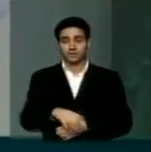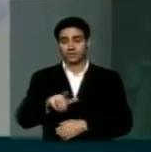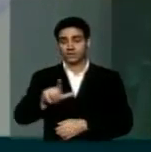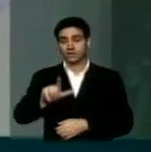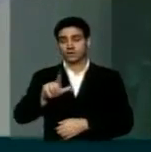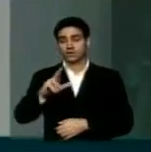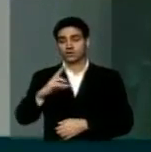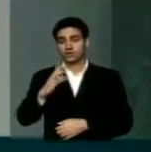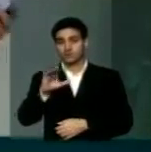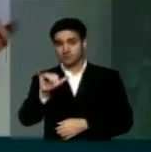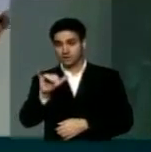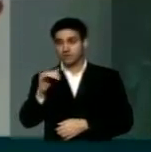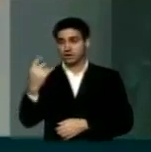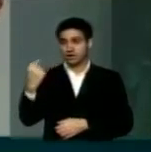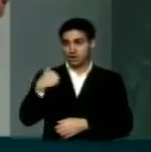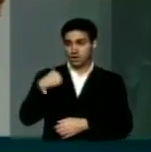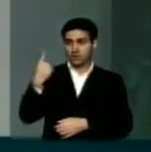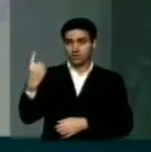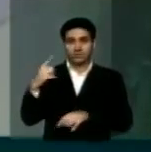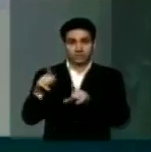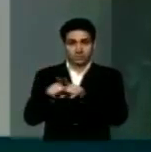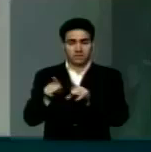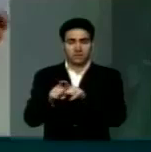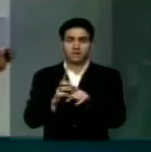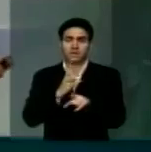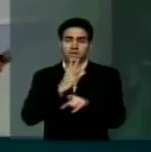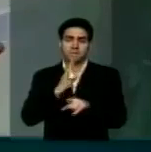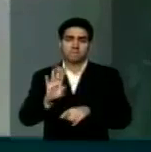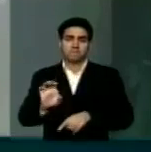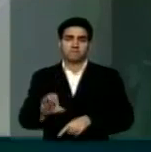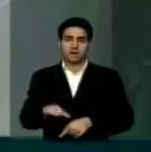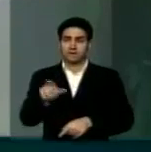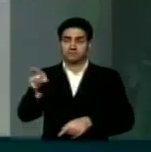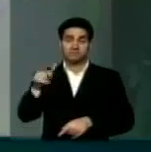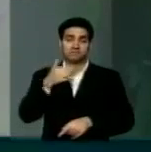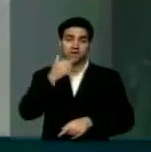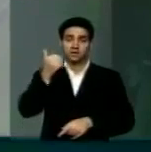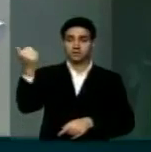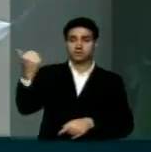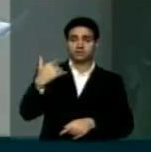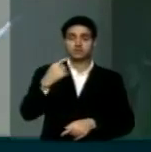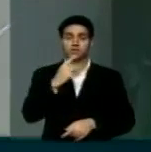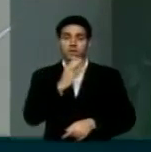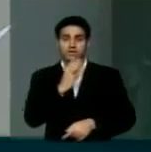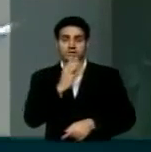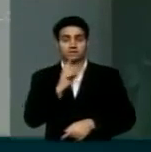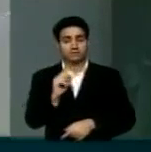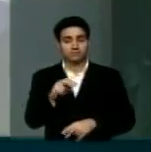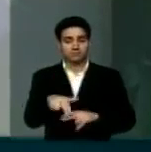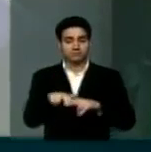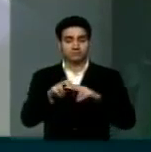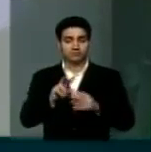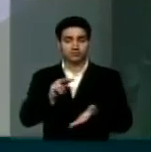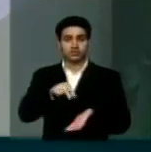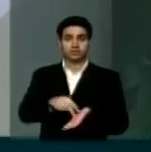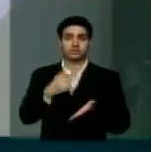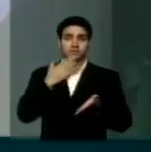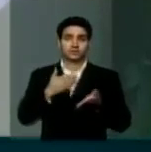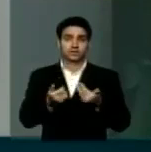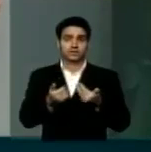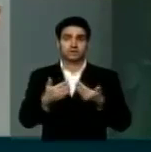Lucy e o deputado Celso Maldani, que conhece tão bem quanto ou melhor do que eu, venham fazer esse apelo aqui. É